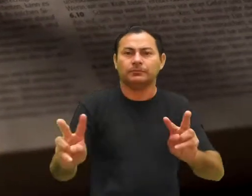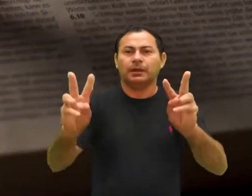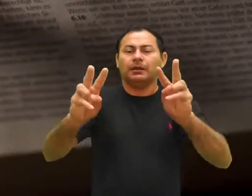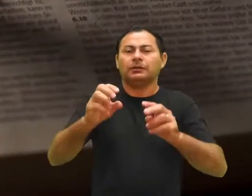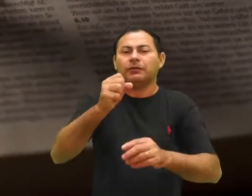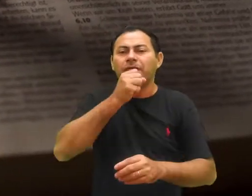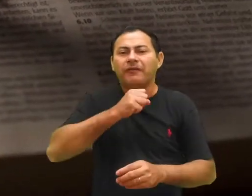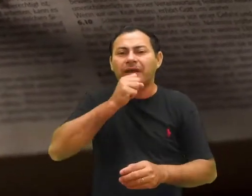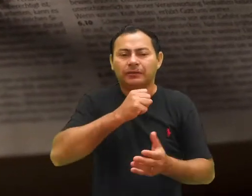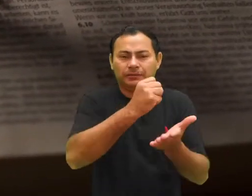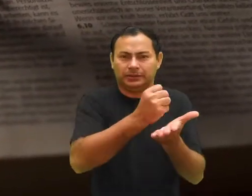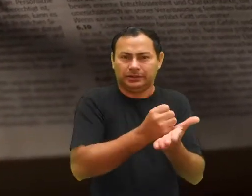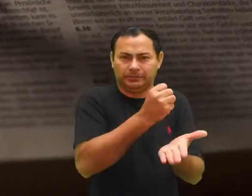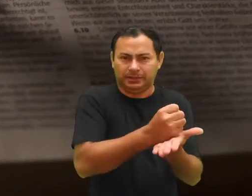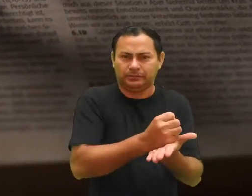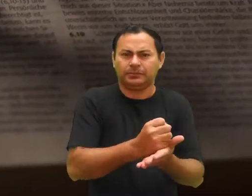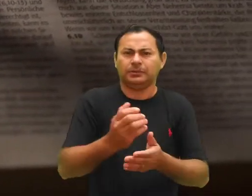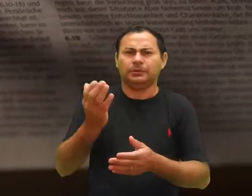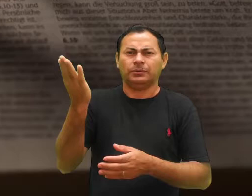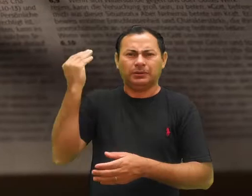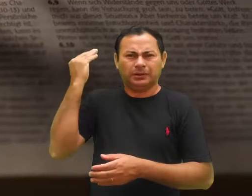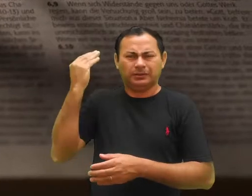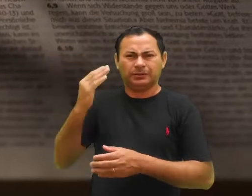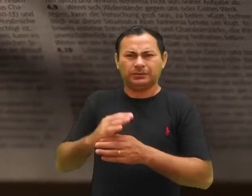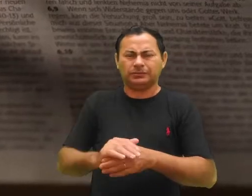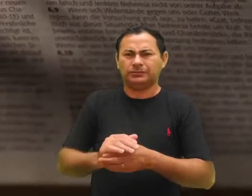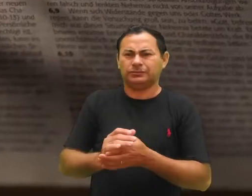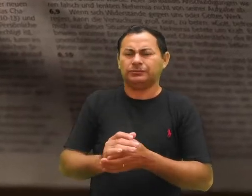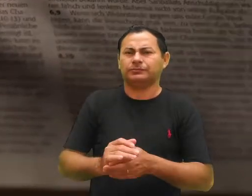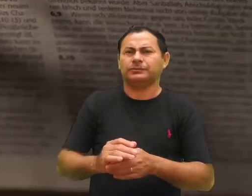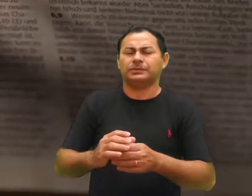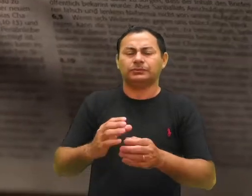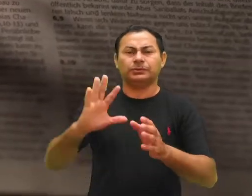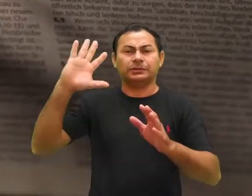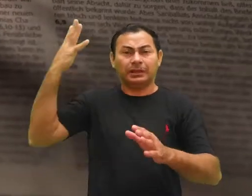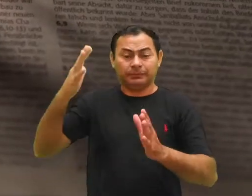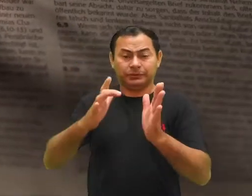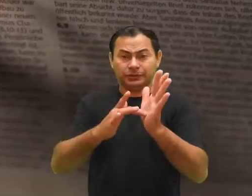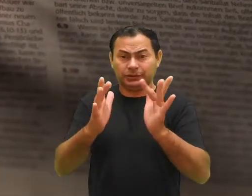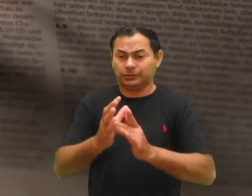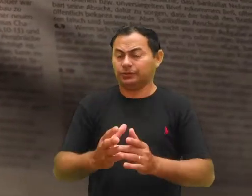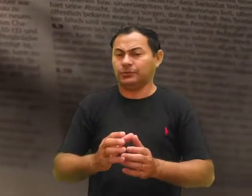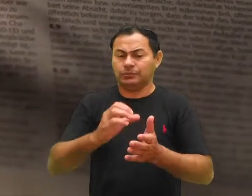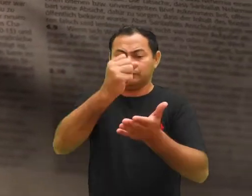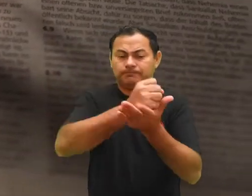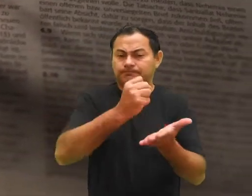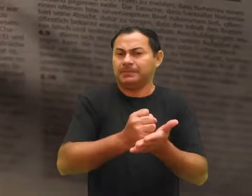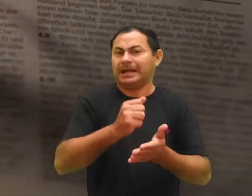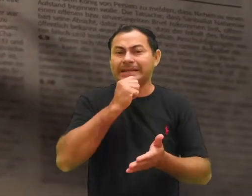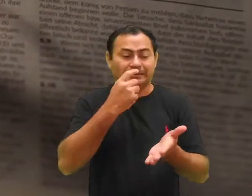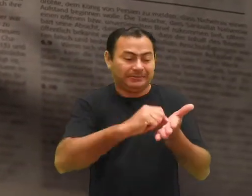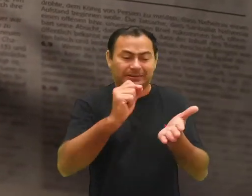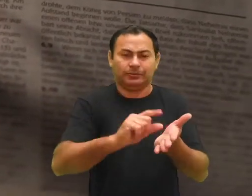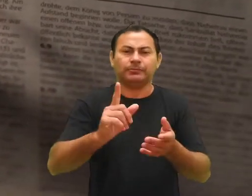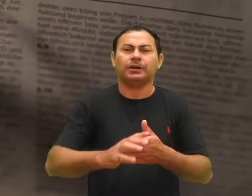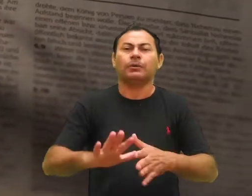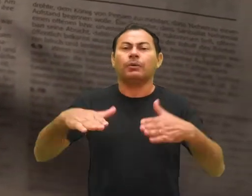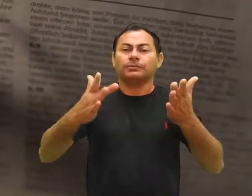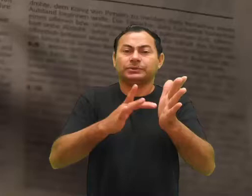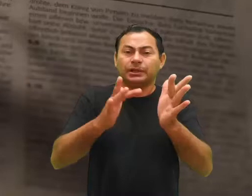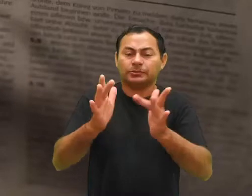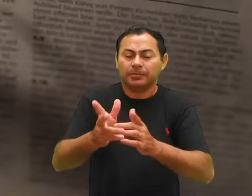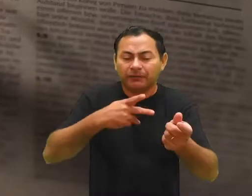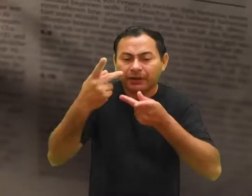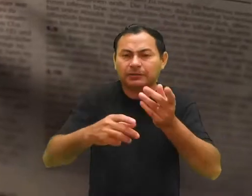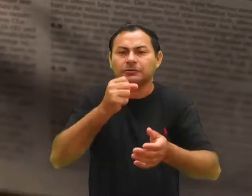nos referindo ao valor do Velho Testamento. No tempo de Jesus, o Novo Testamento ainda não tinha sido escrito. Então, quando Jesus se referia às